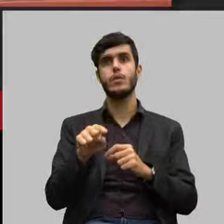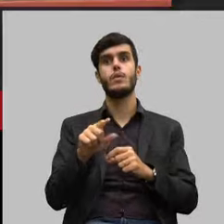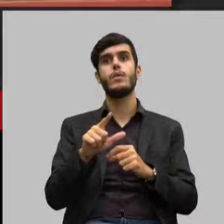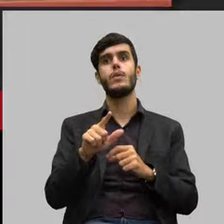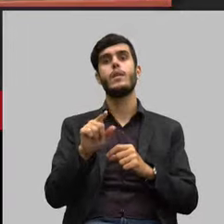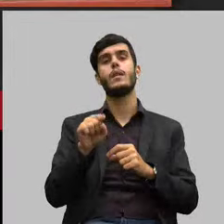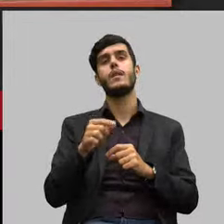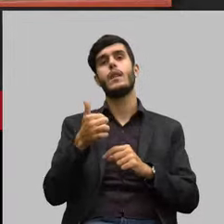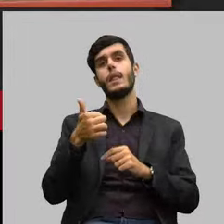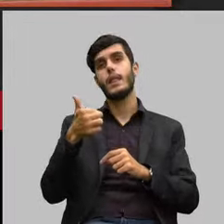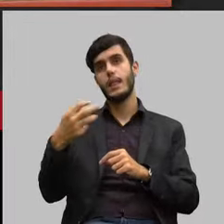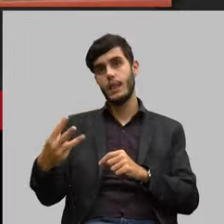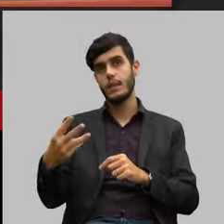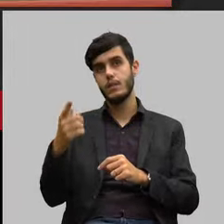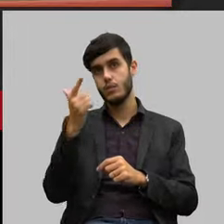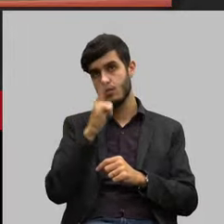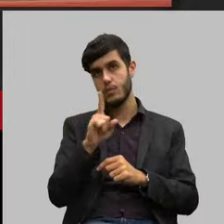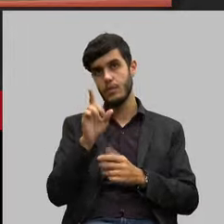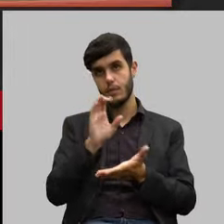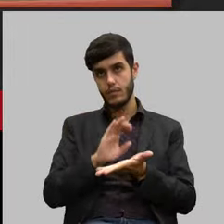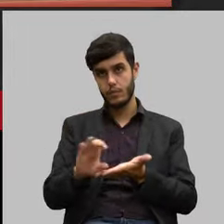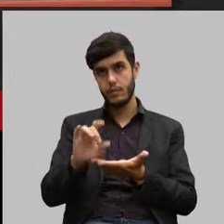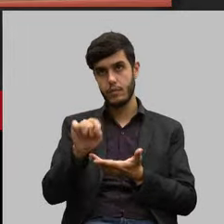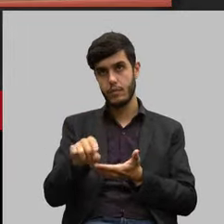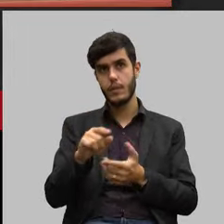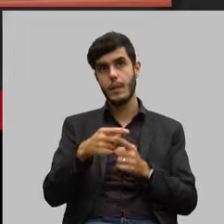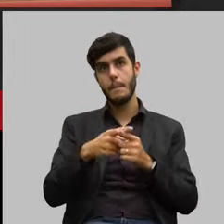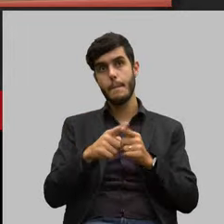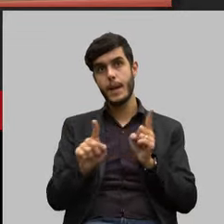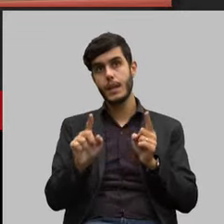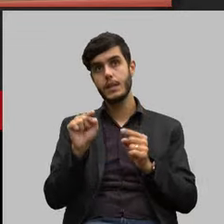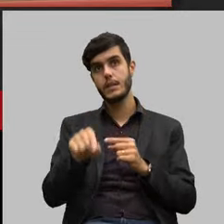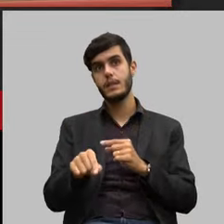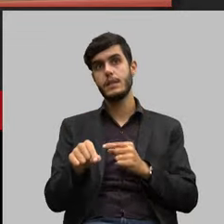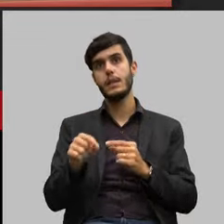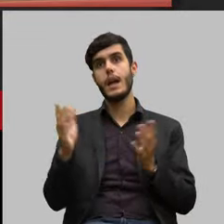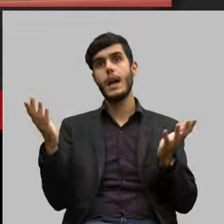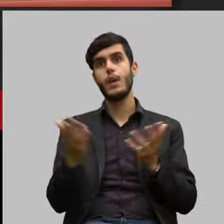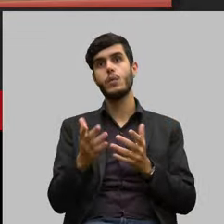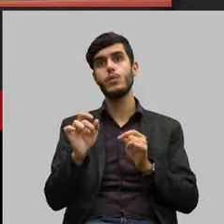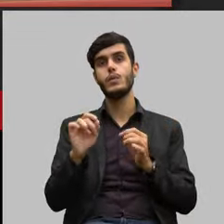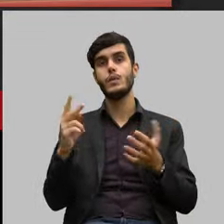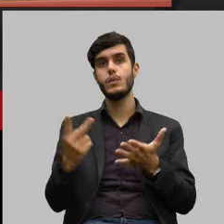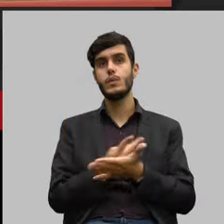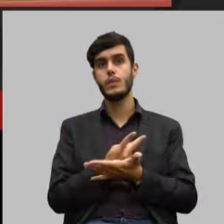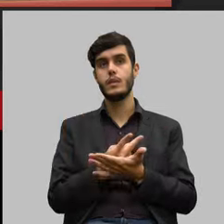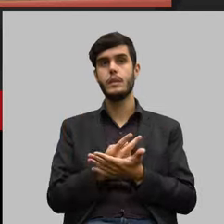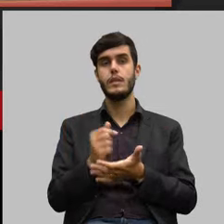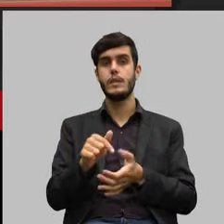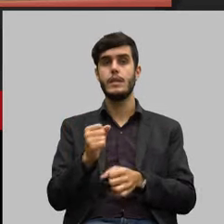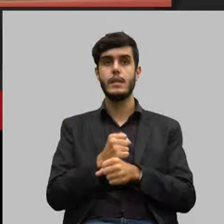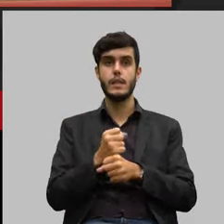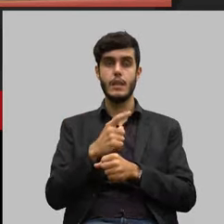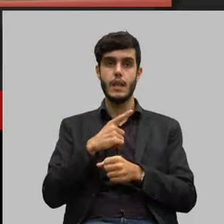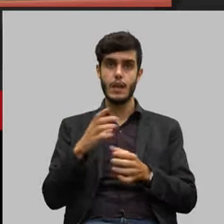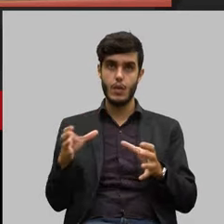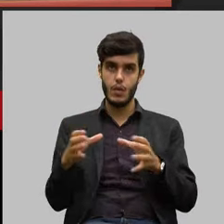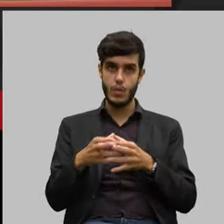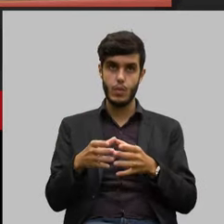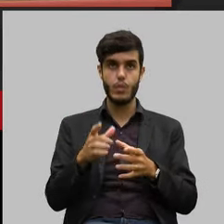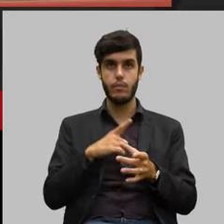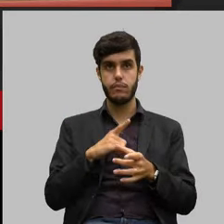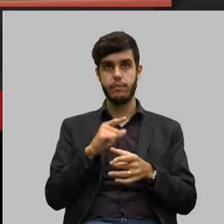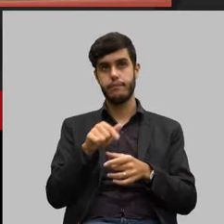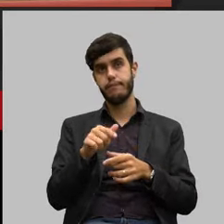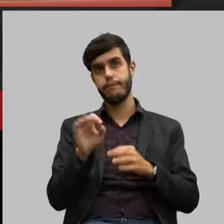13º que aconteceu naquele ano mas o que acontece hoje nós temos uma comissão eh há bastante